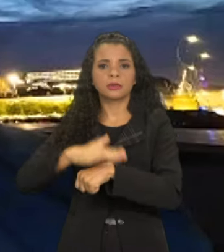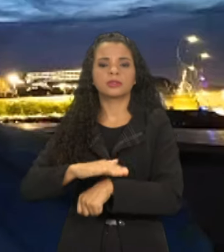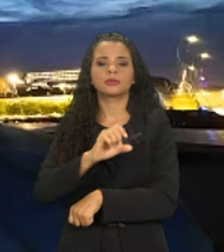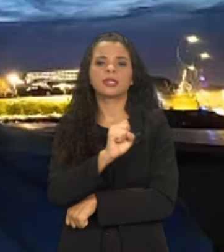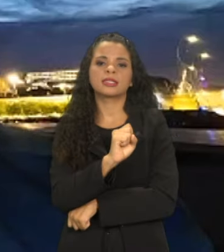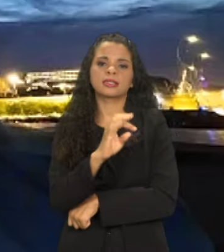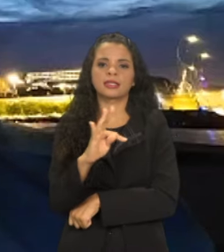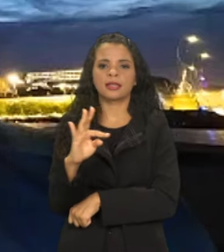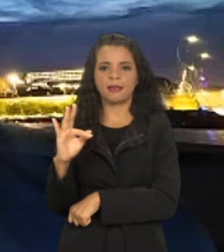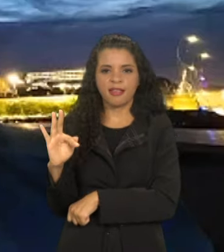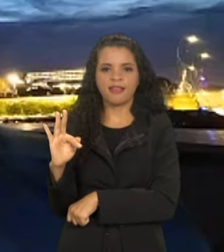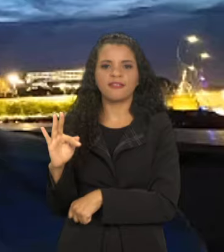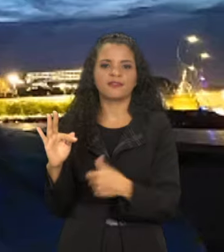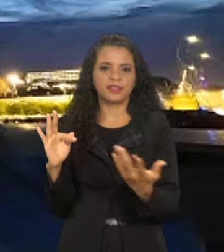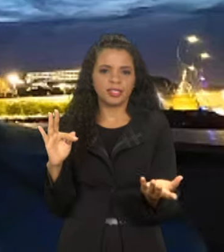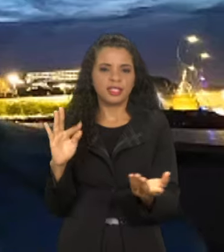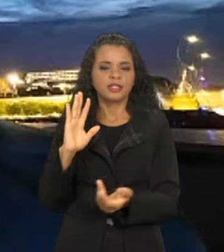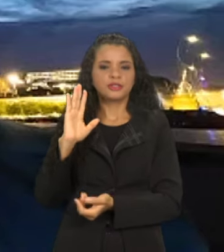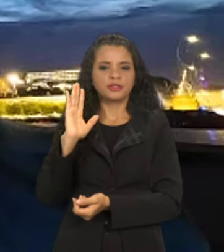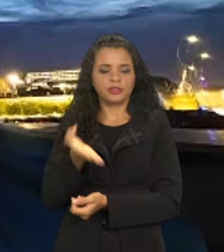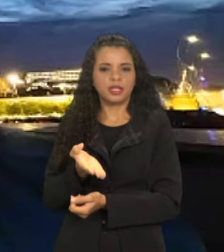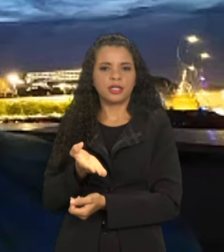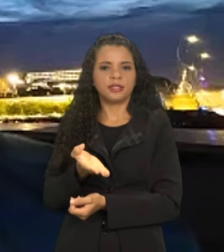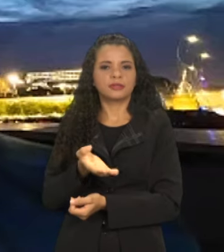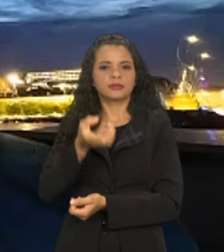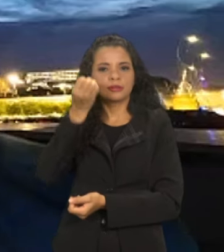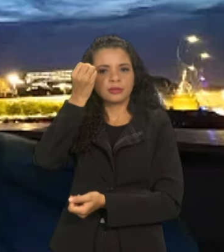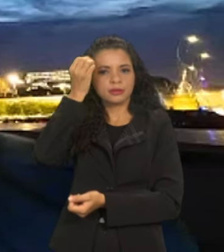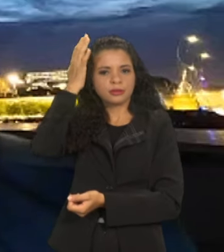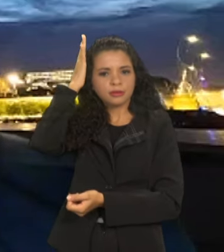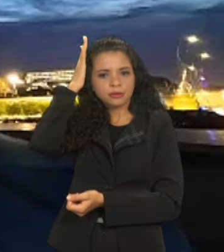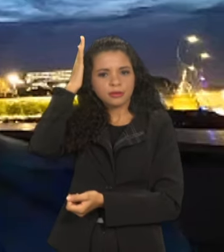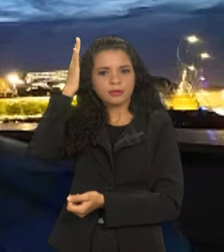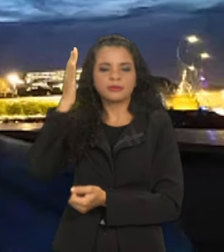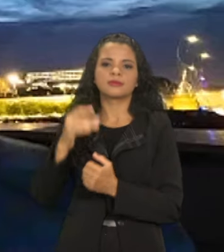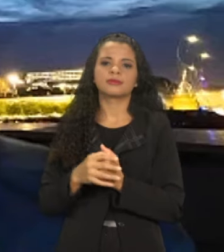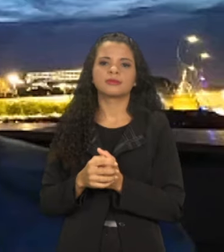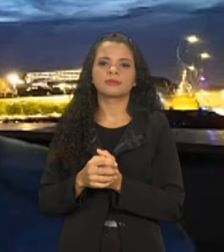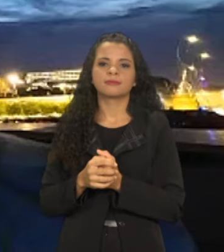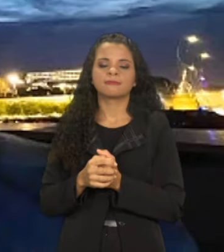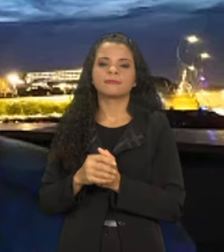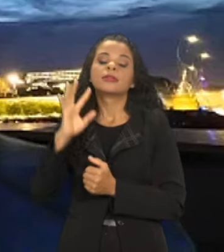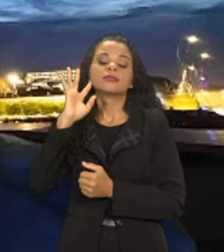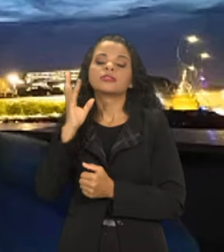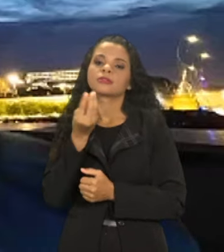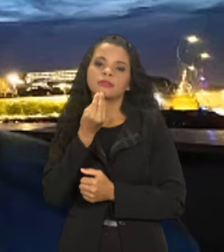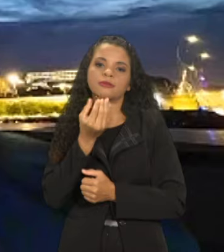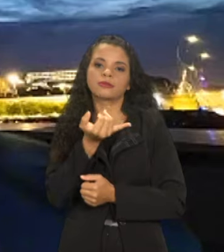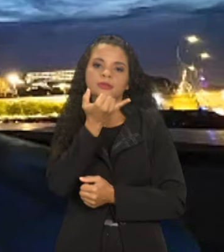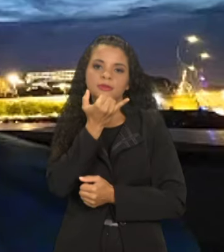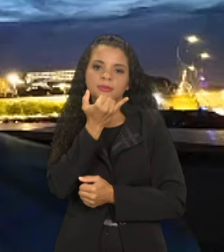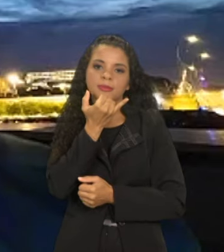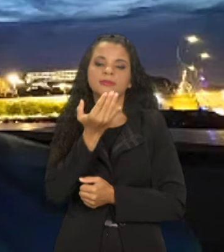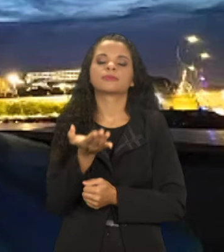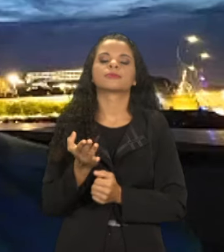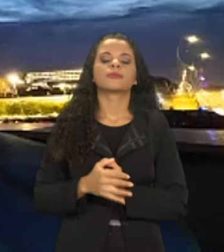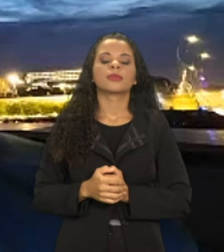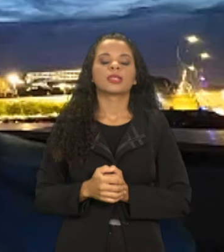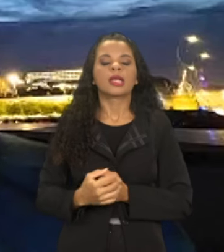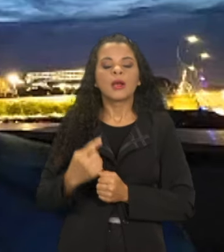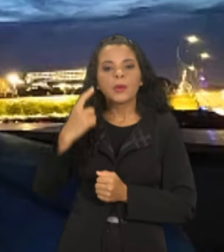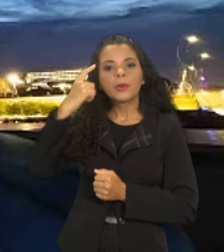ministro Dias Toffoli, já numa sequência de atividades. Eu me recordo que, como advogado geral, cheguei